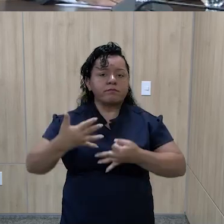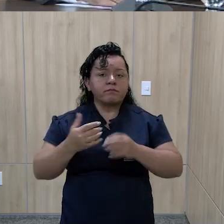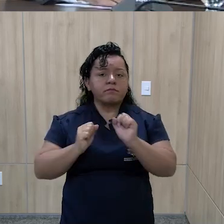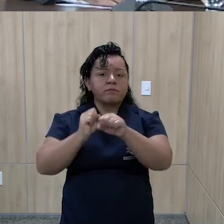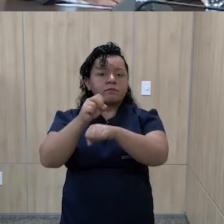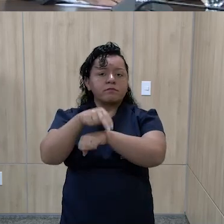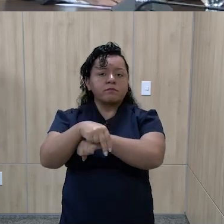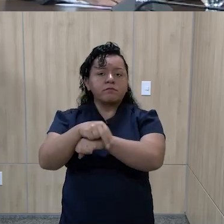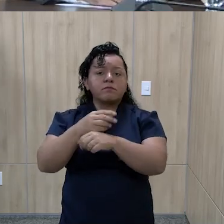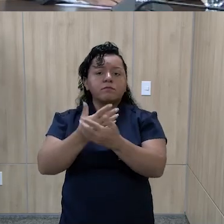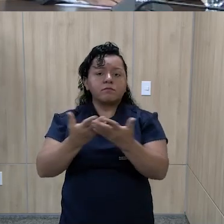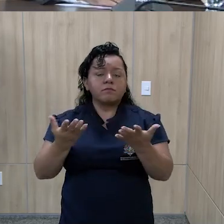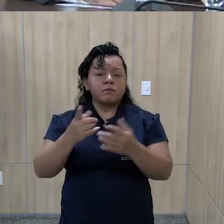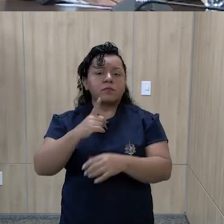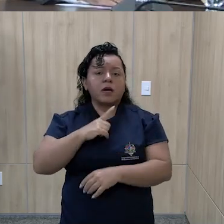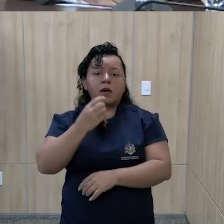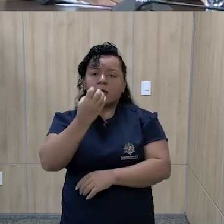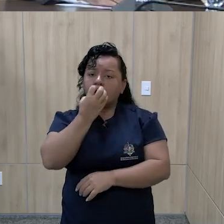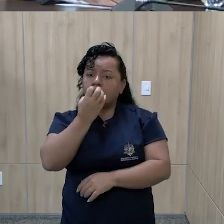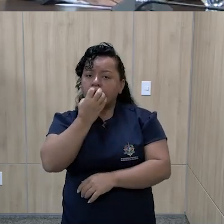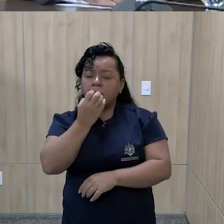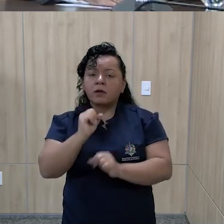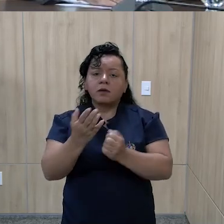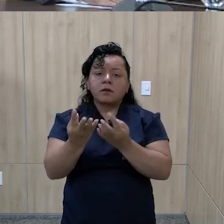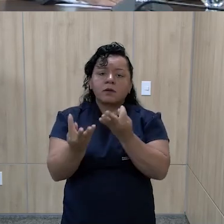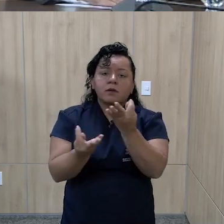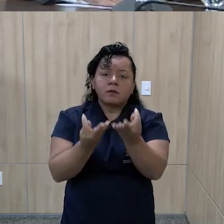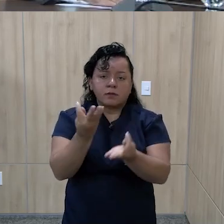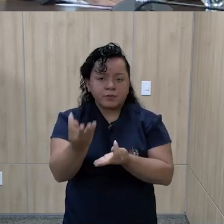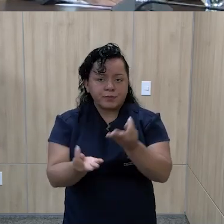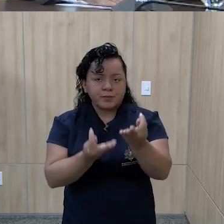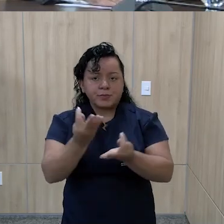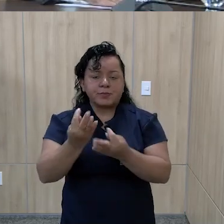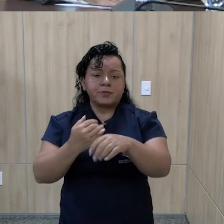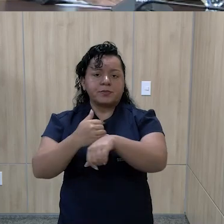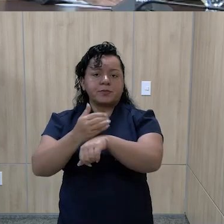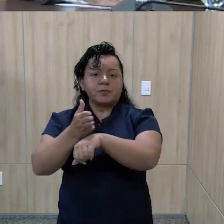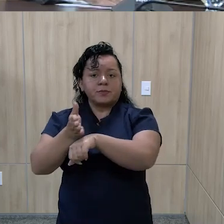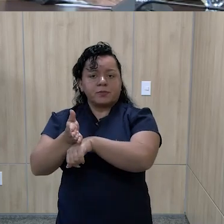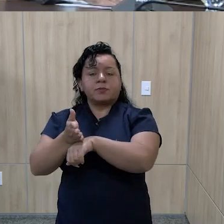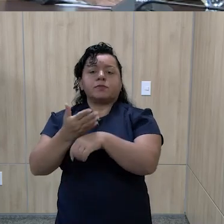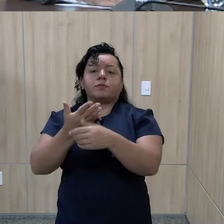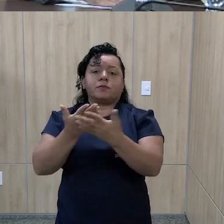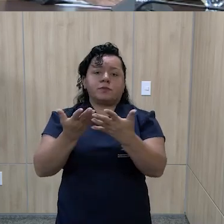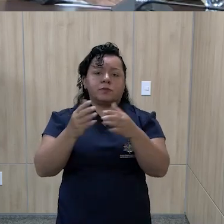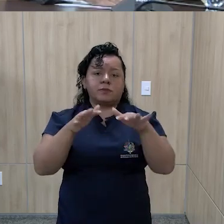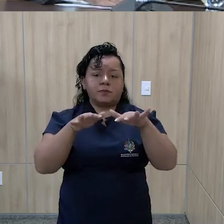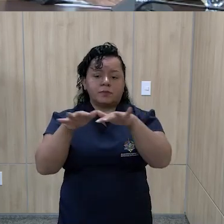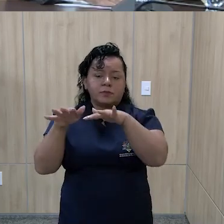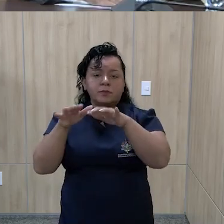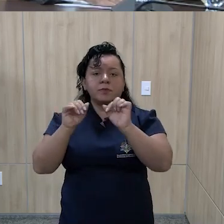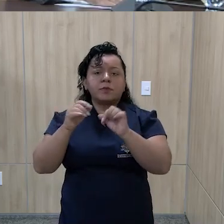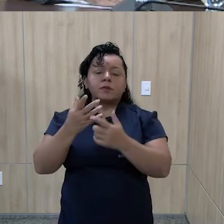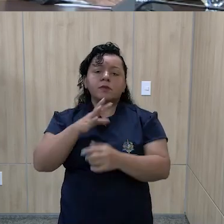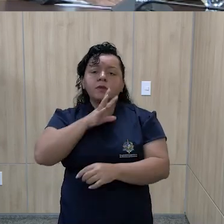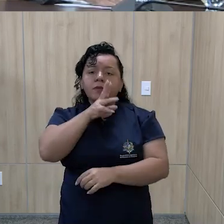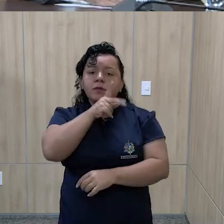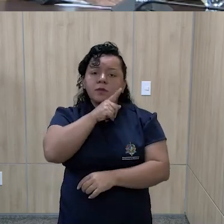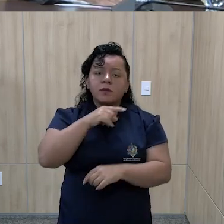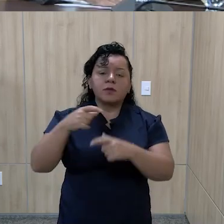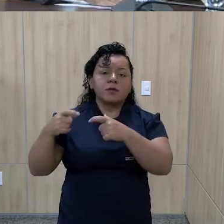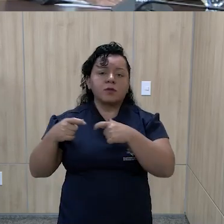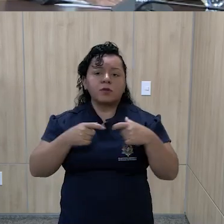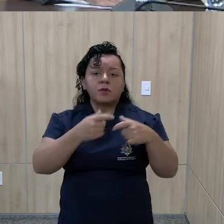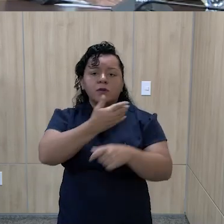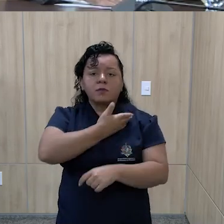dispõe sobre ingresso e permanece de cães e terapia e assistência utilizadas em intervenções assistidas com animais em